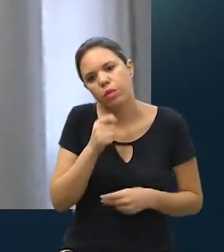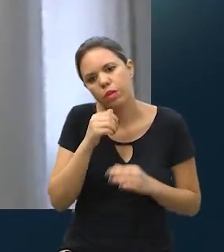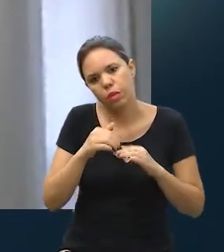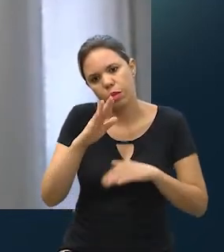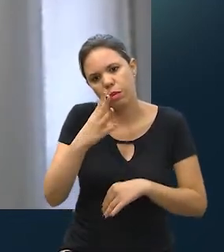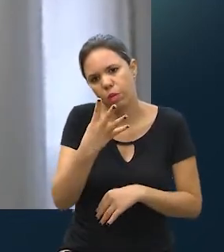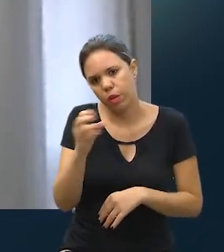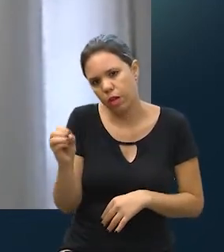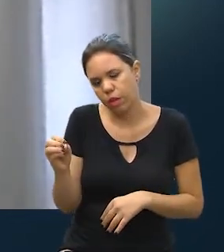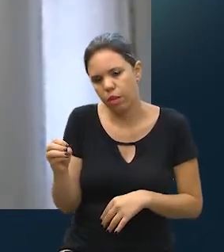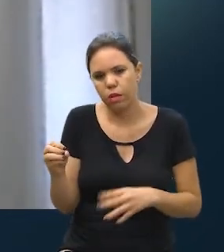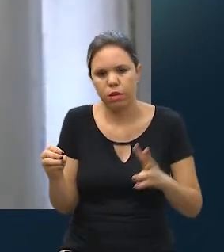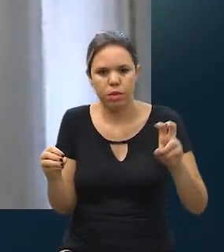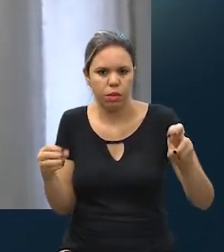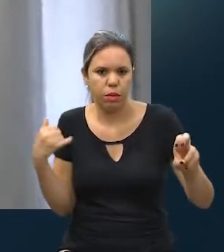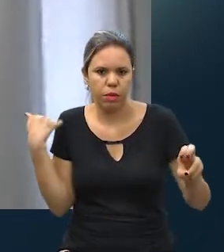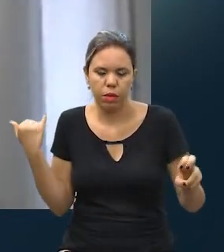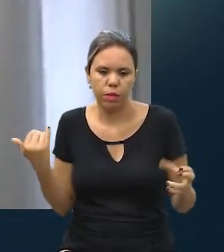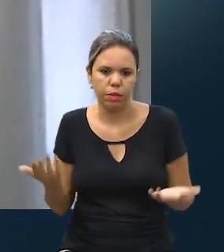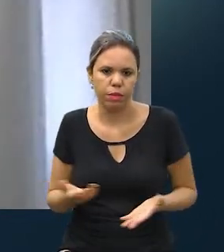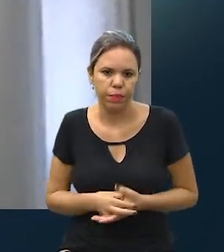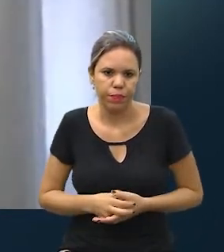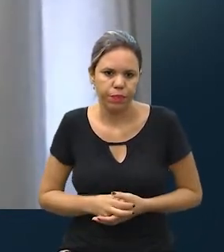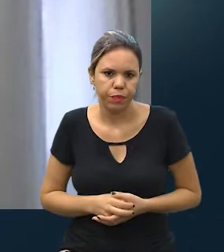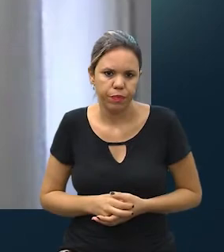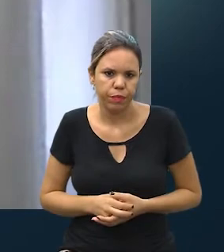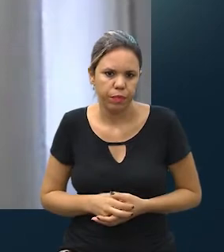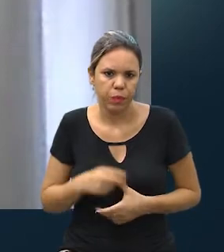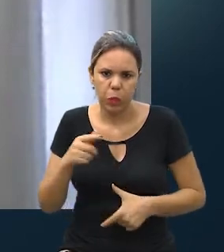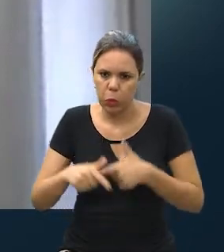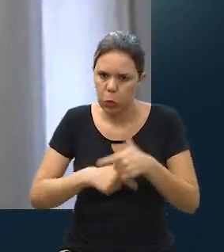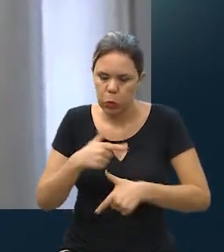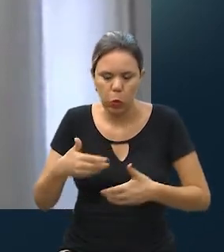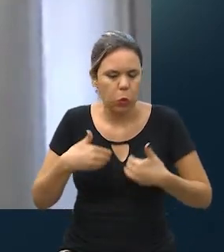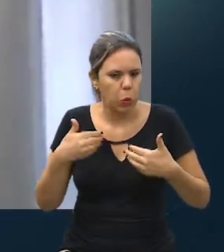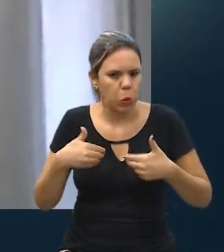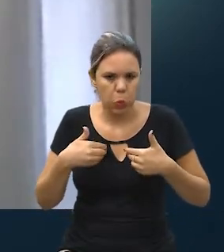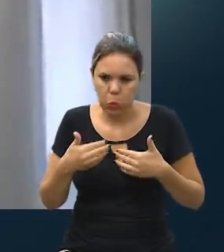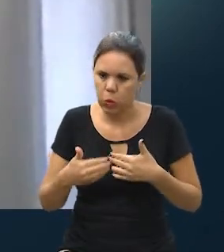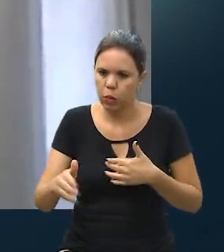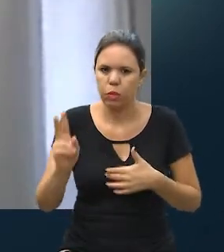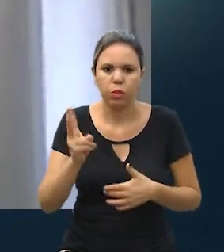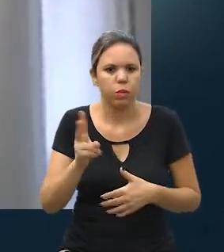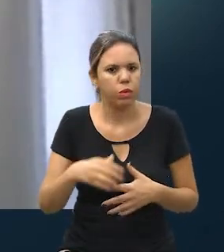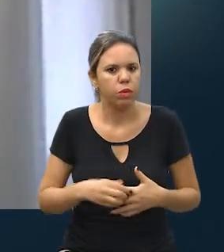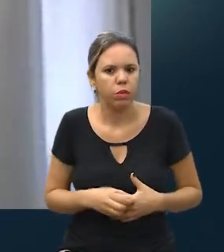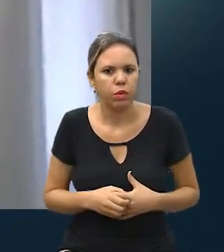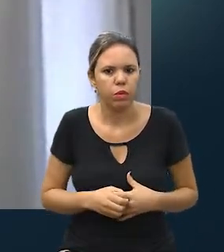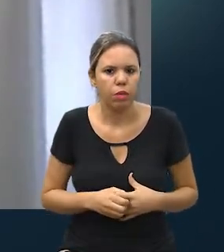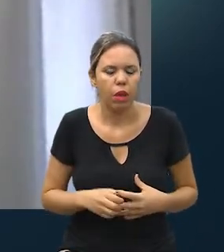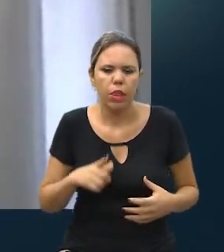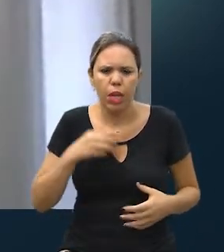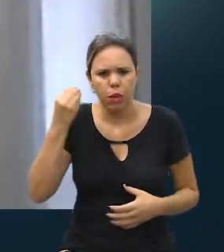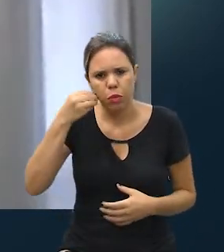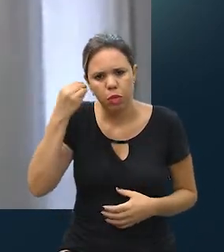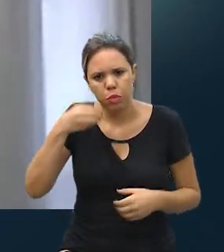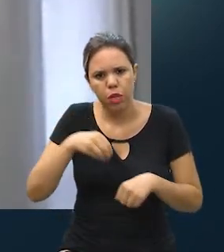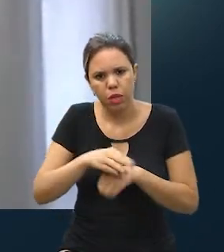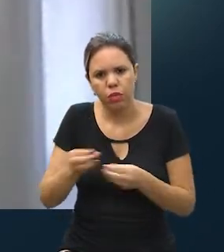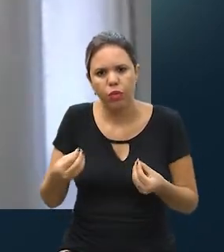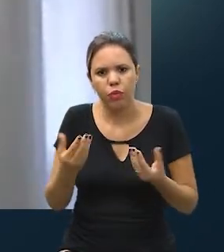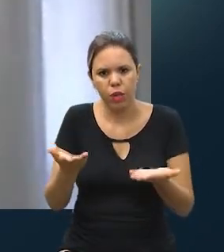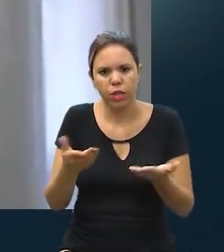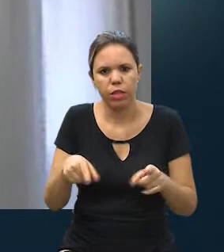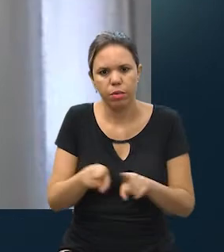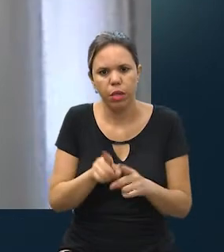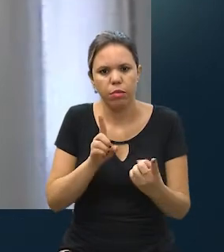de 40, 50 vão estar aí plenas, cheias de energia, tendo muita bagagem para oferecer e também